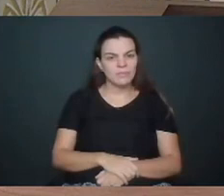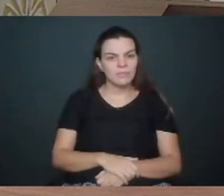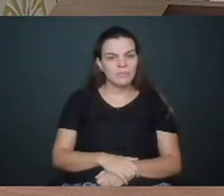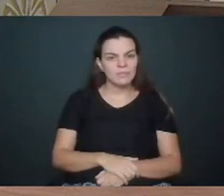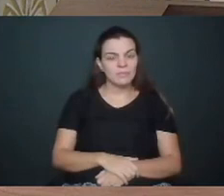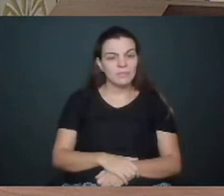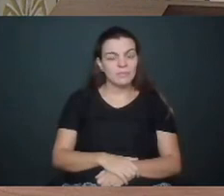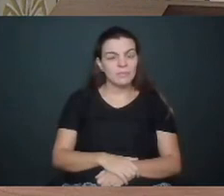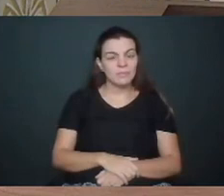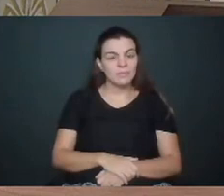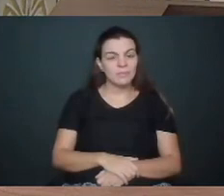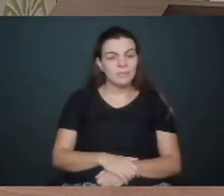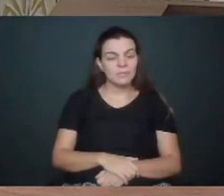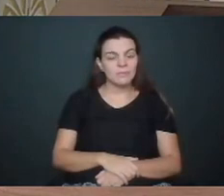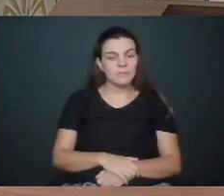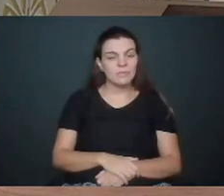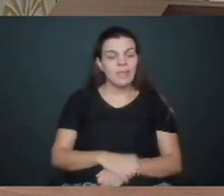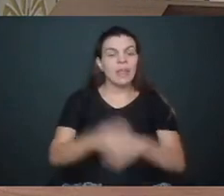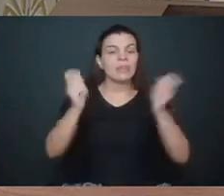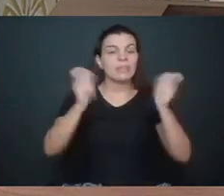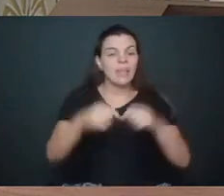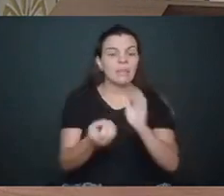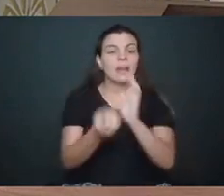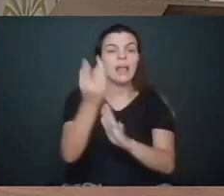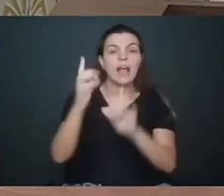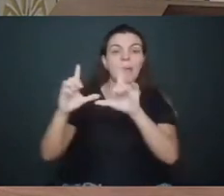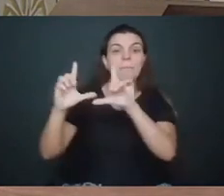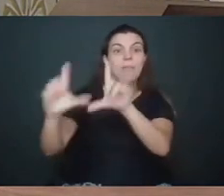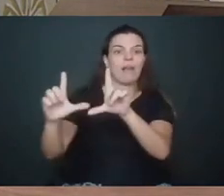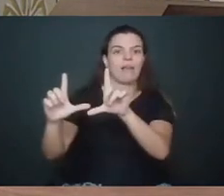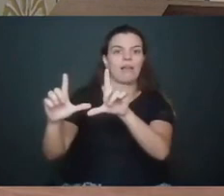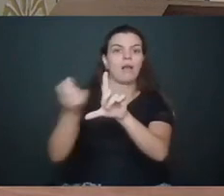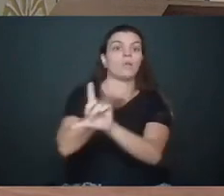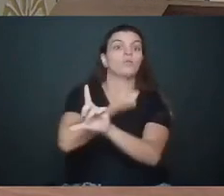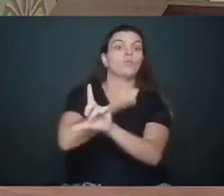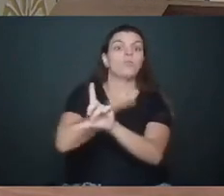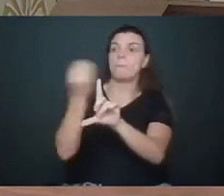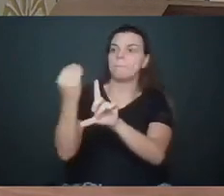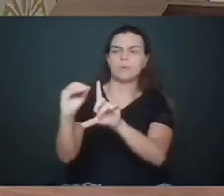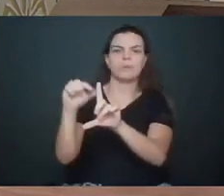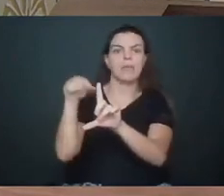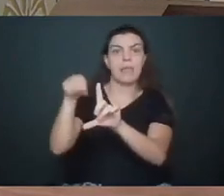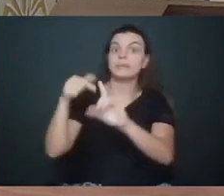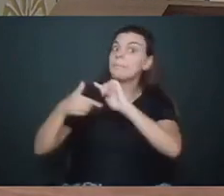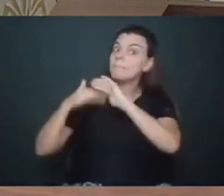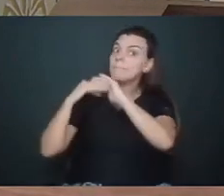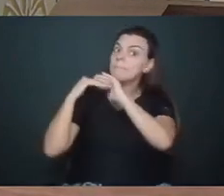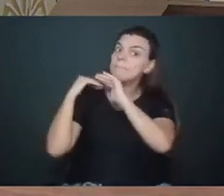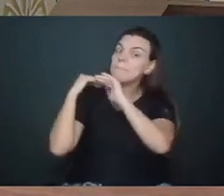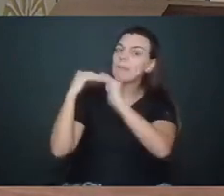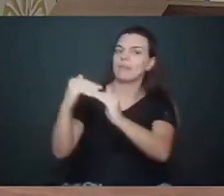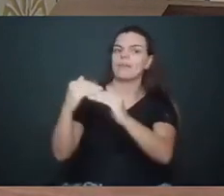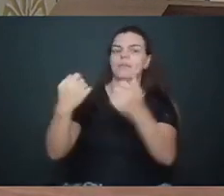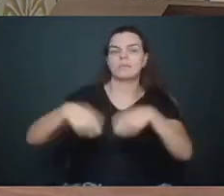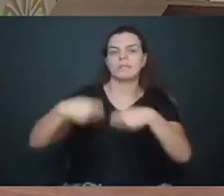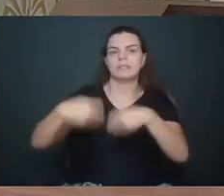Vamos padronizar uma placa com um número, gente. Se paga um saco de IPTU, né? Será